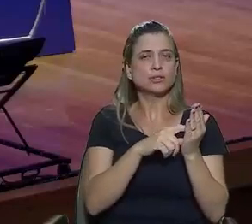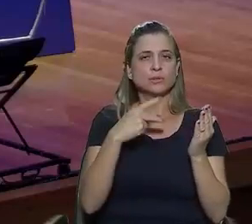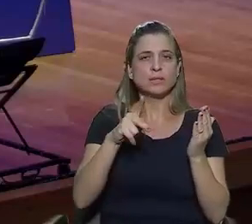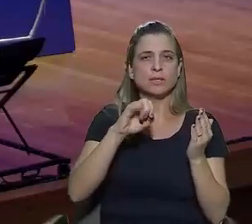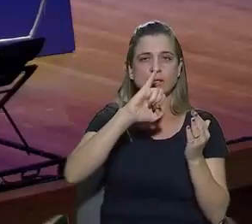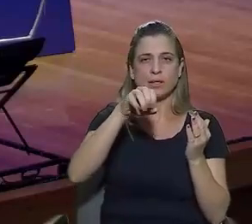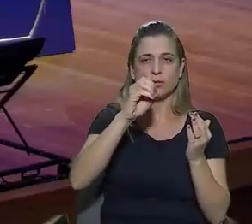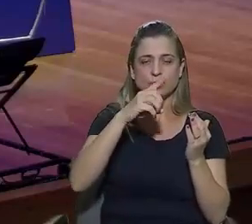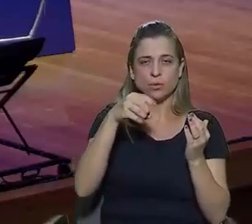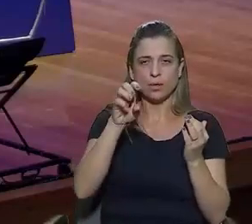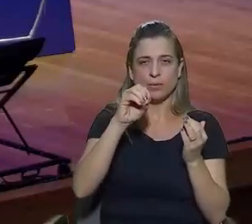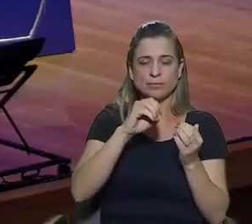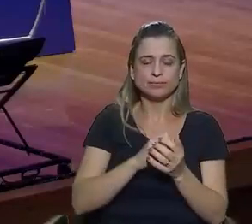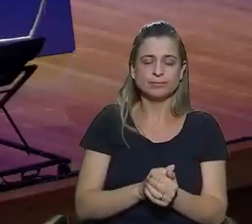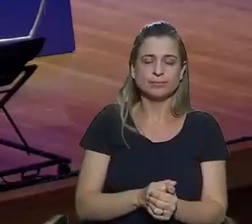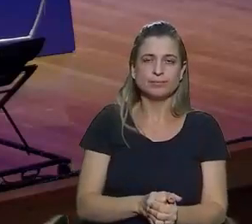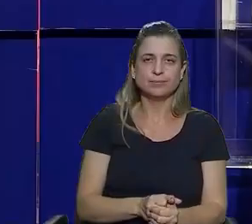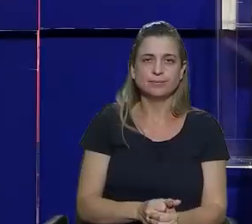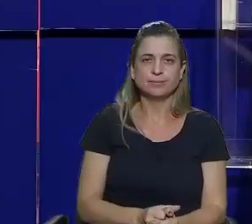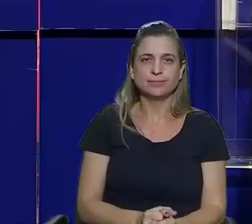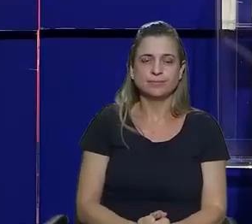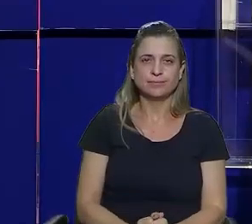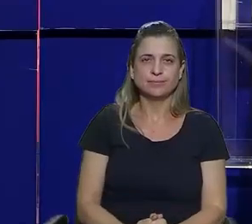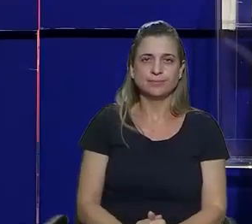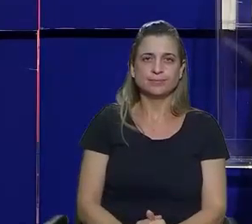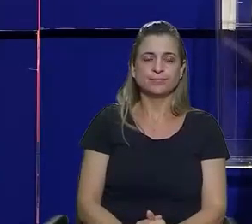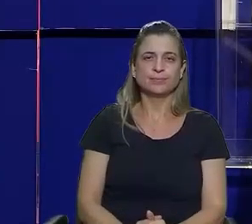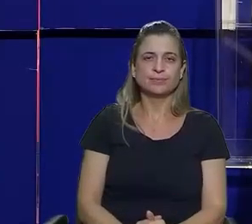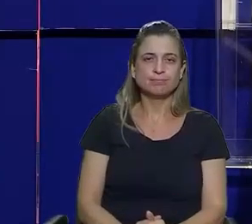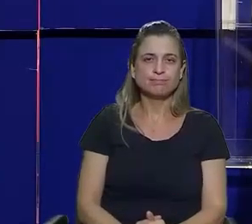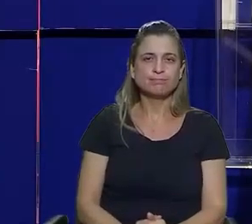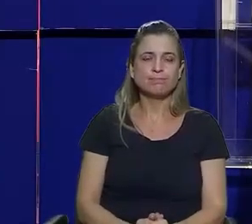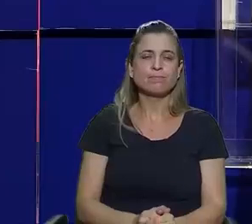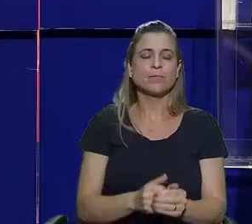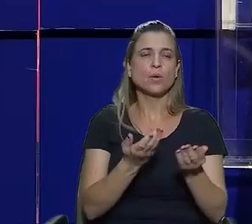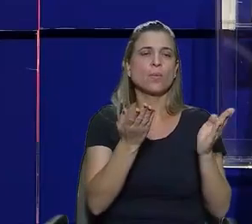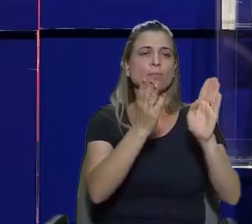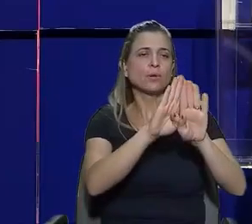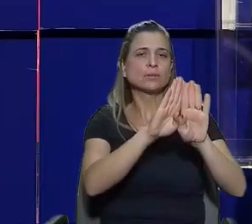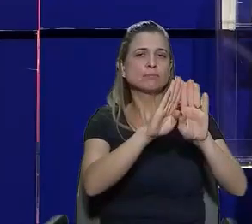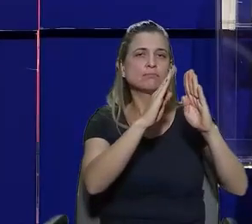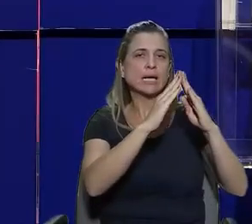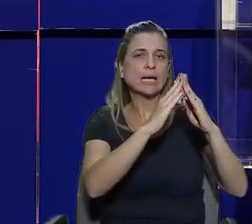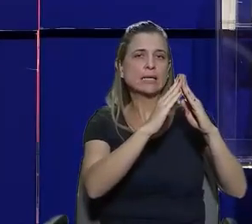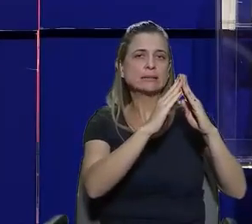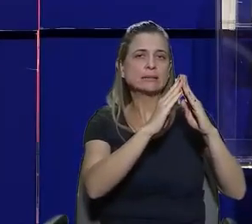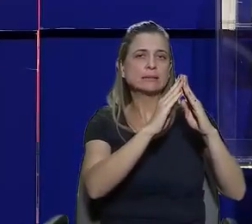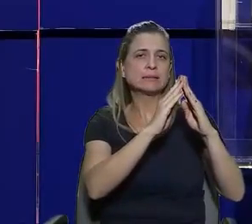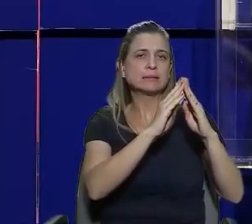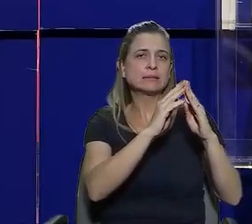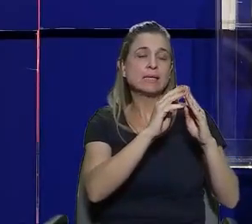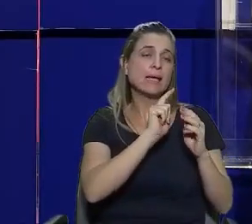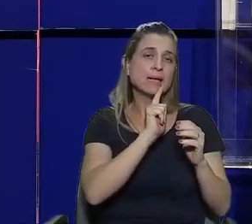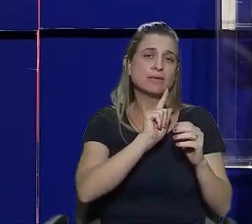perguntinha, mas que é bem rápida para vocês. Estou ao portão de casa e ele está indo embora. E sempre